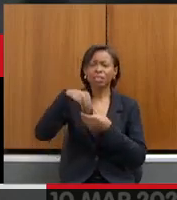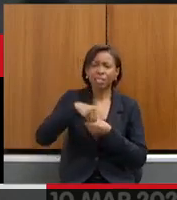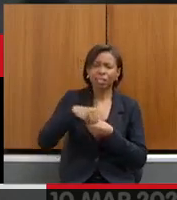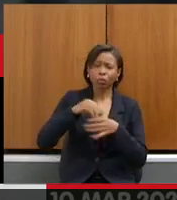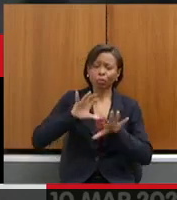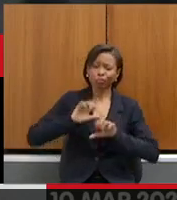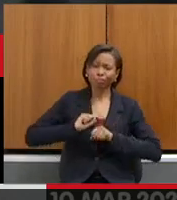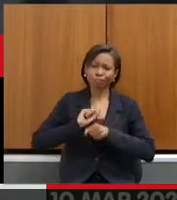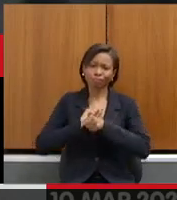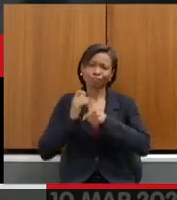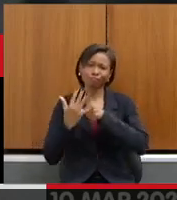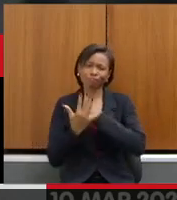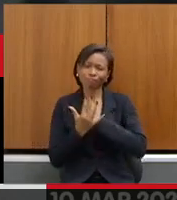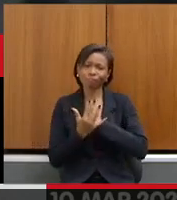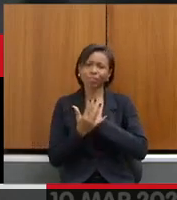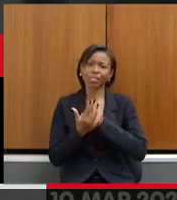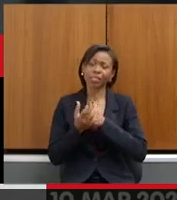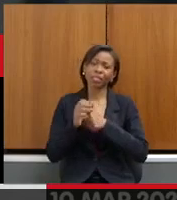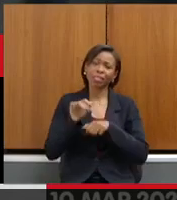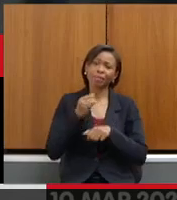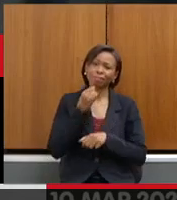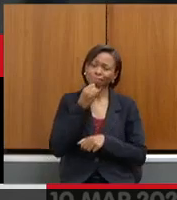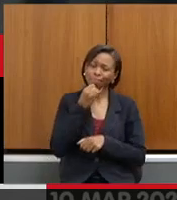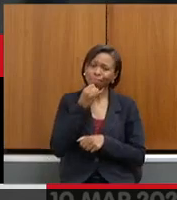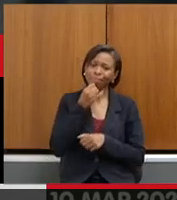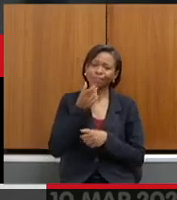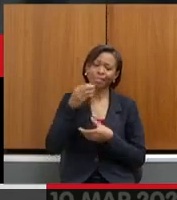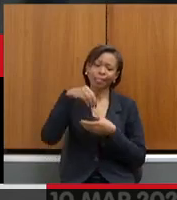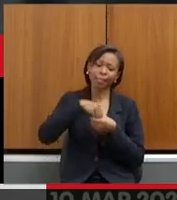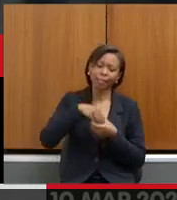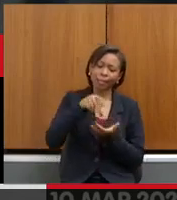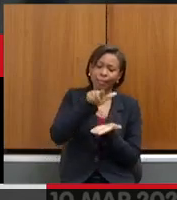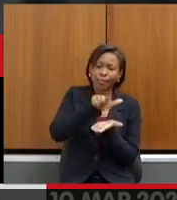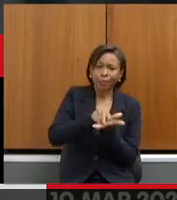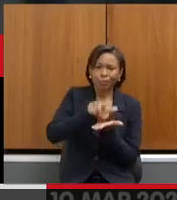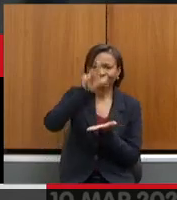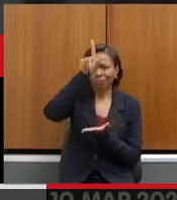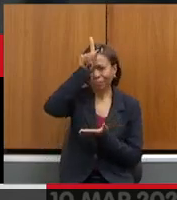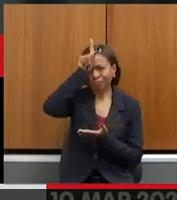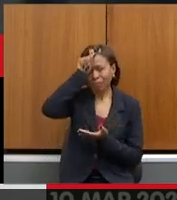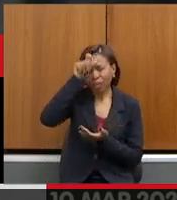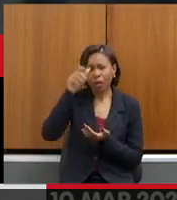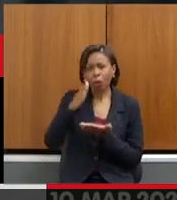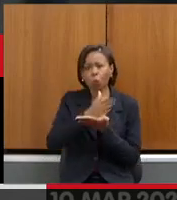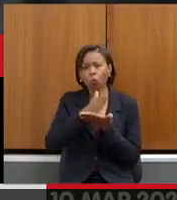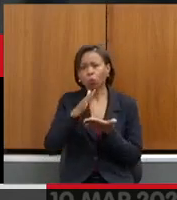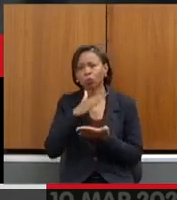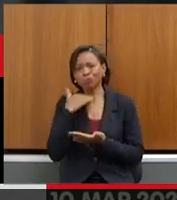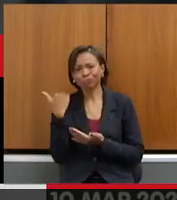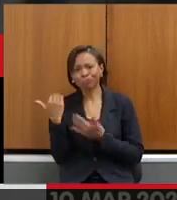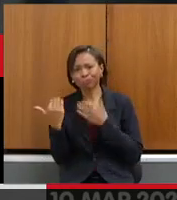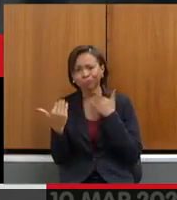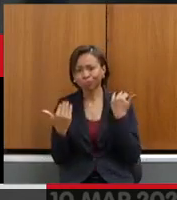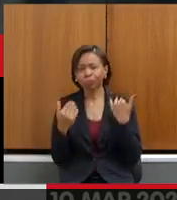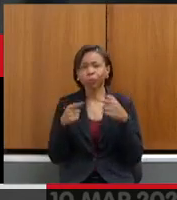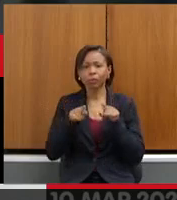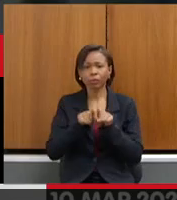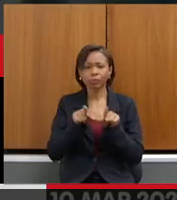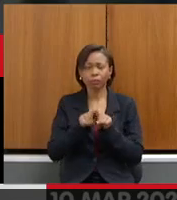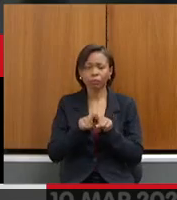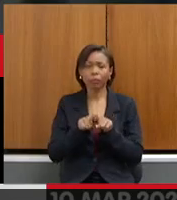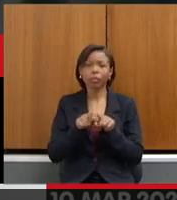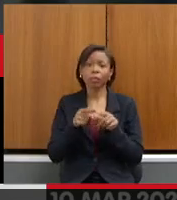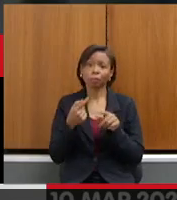infelizmente estão internados nós todos que perdemos parentes a gente sabe o tanto que a convite